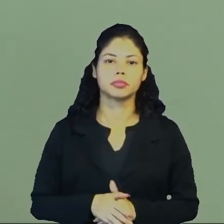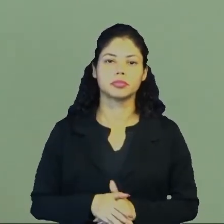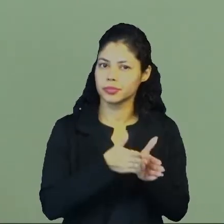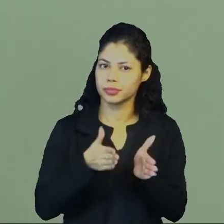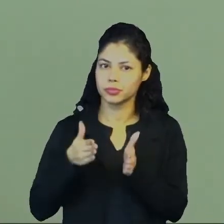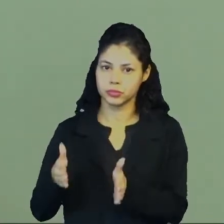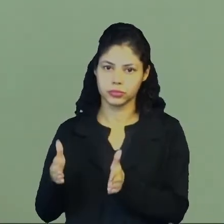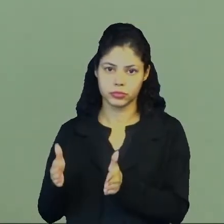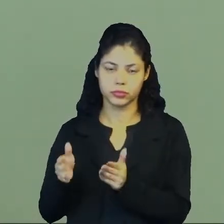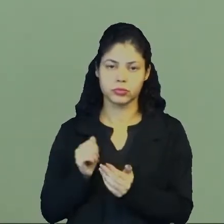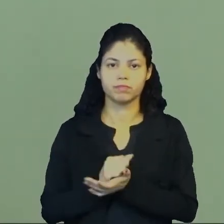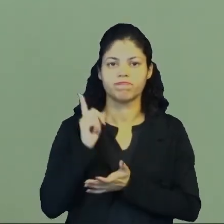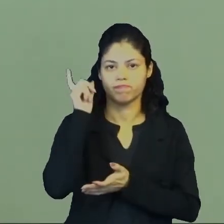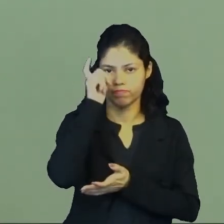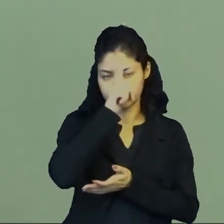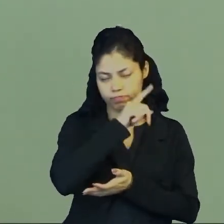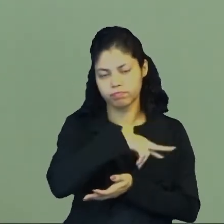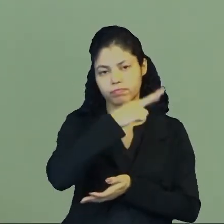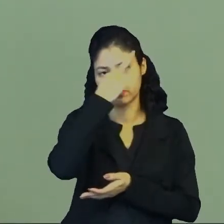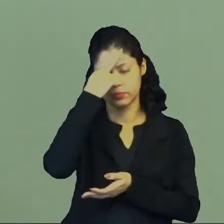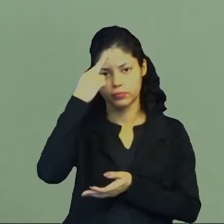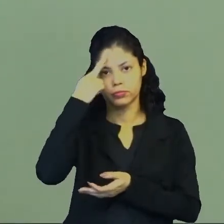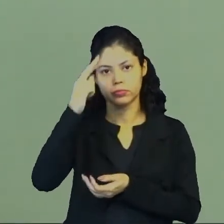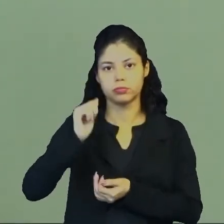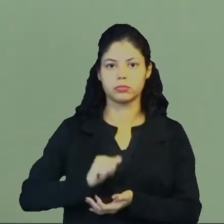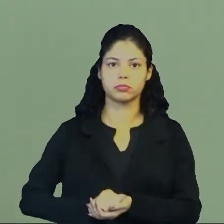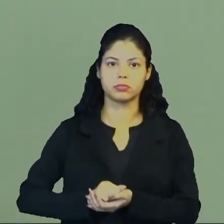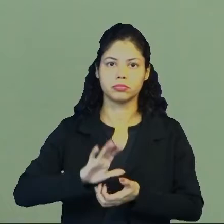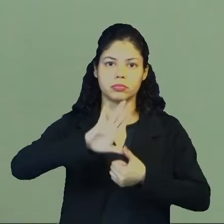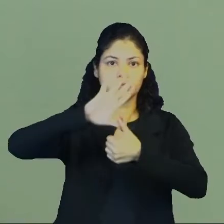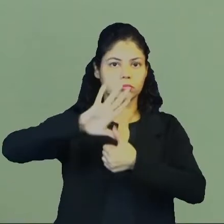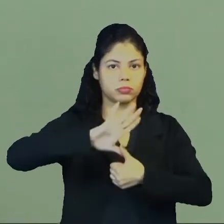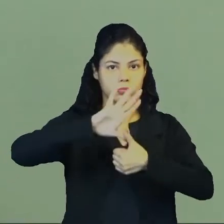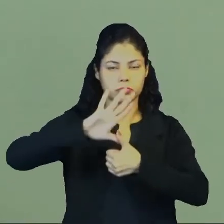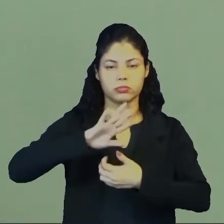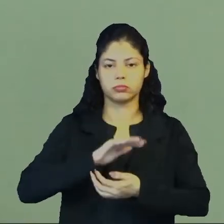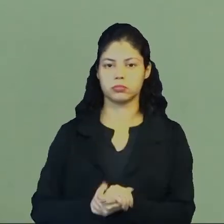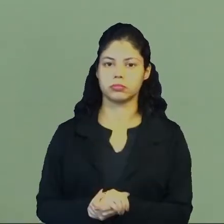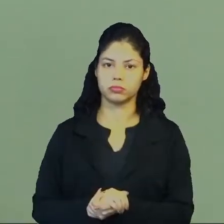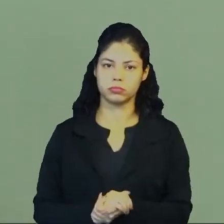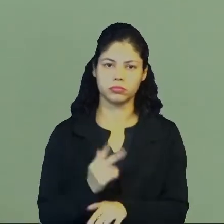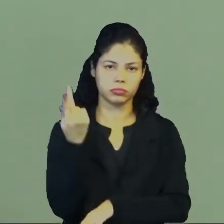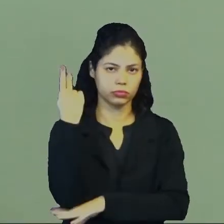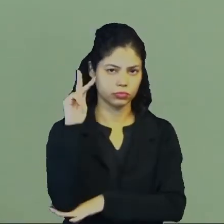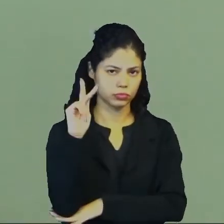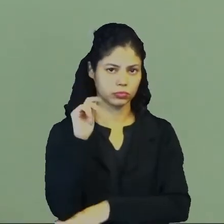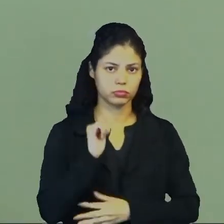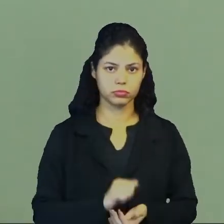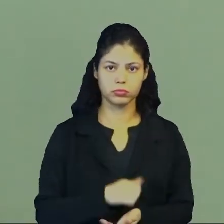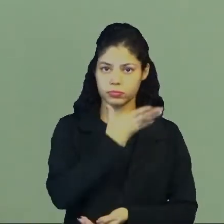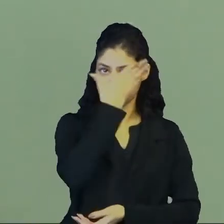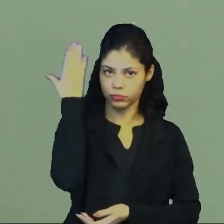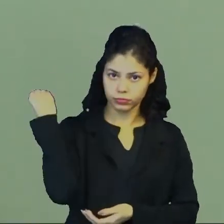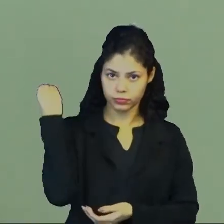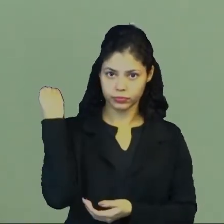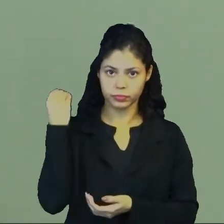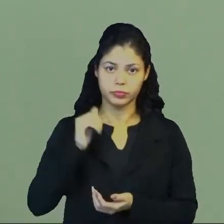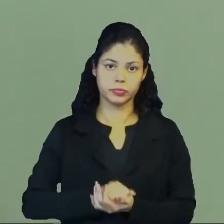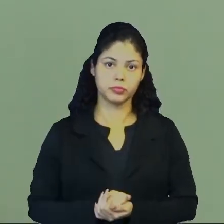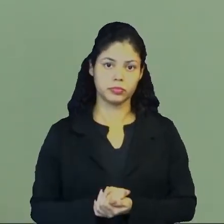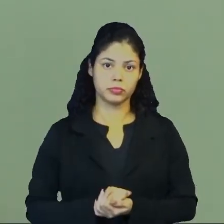fase nefasta na história da América do Sul. É um período a ser esquecido